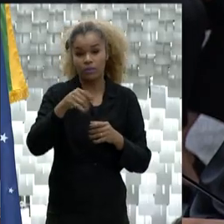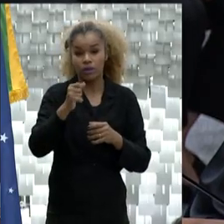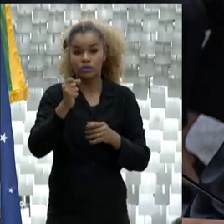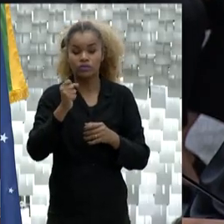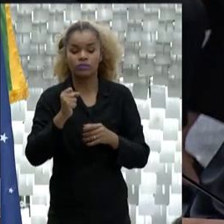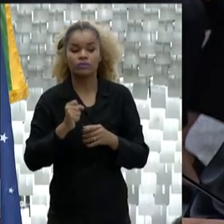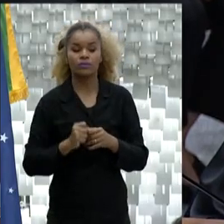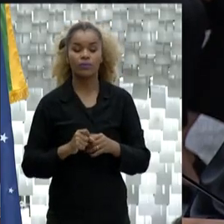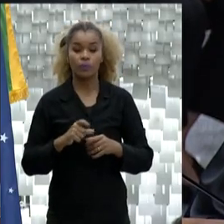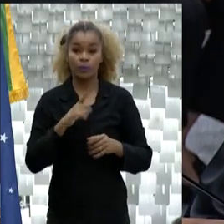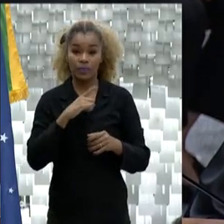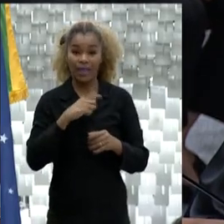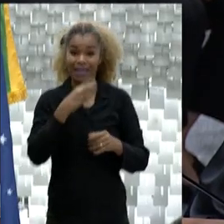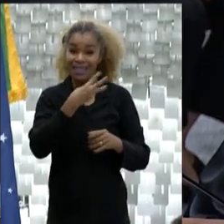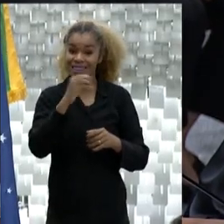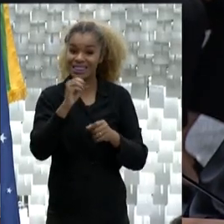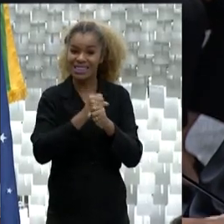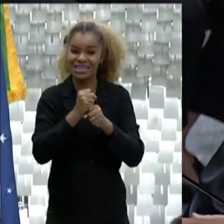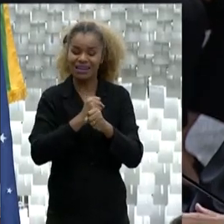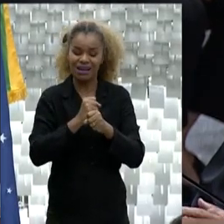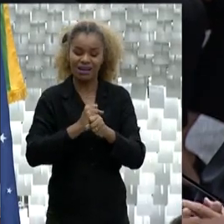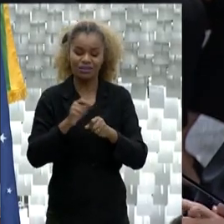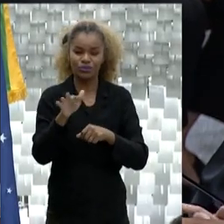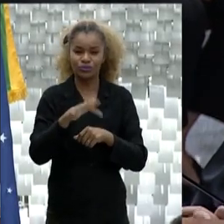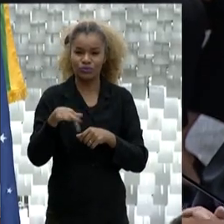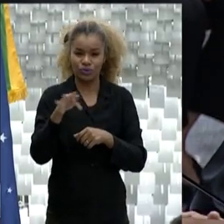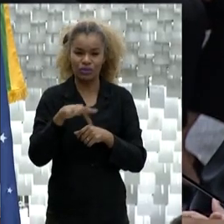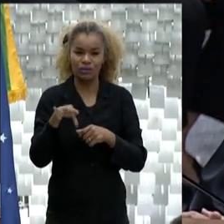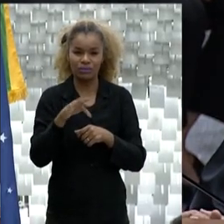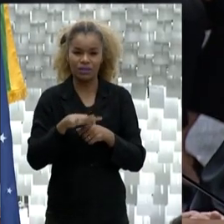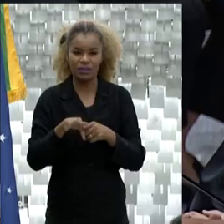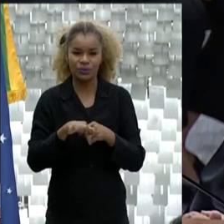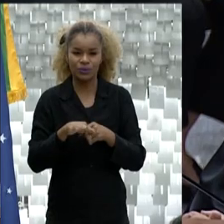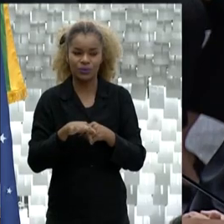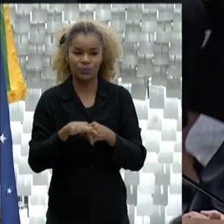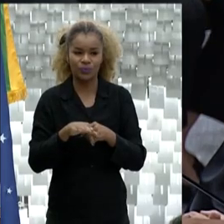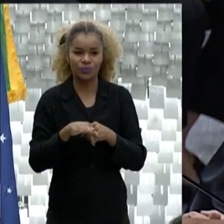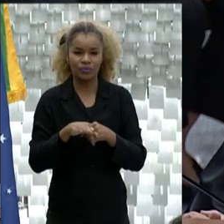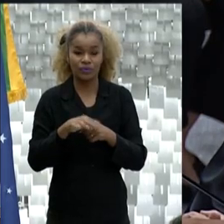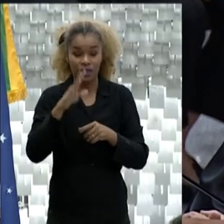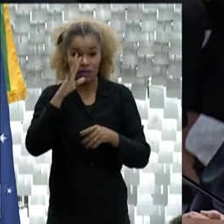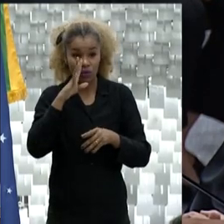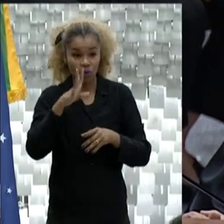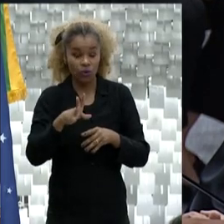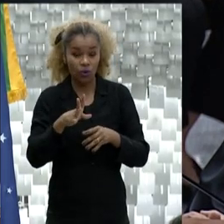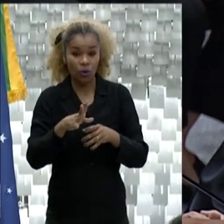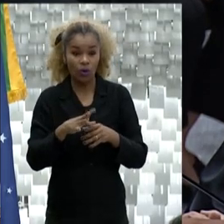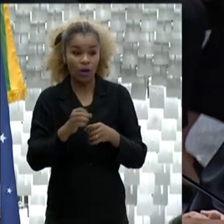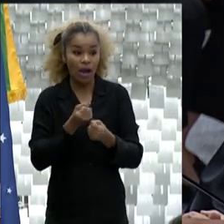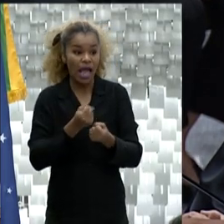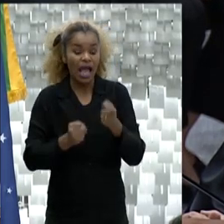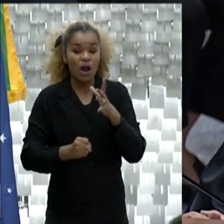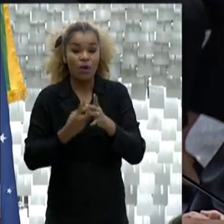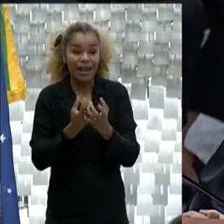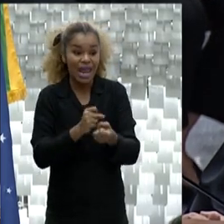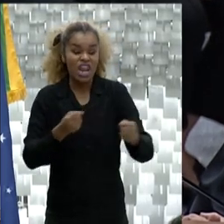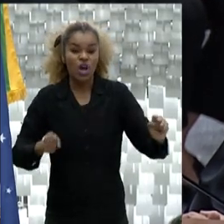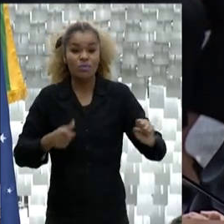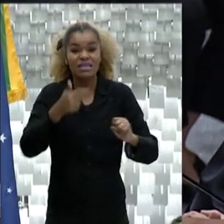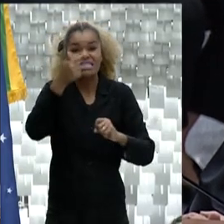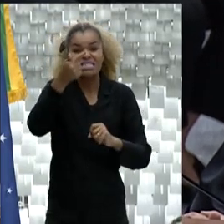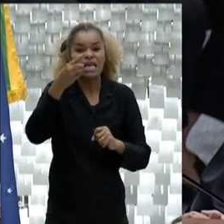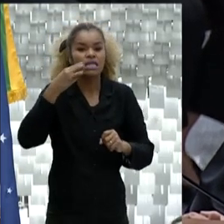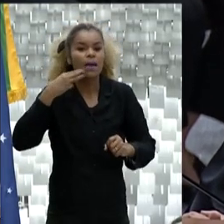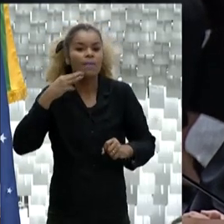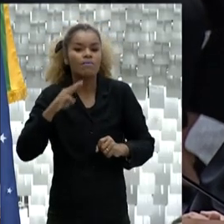Justiça, em seus 30 anos de funcionamento, julgou a descomunal cifra de quase 7 milhões